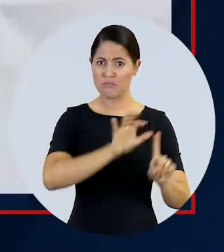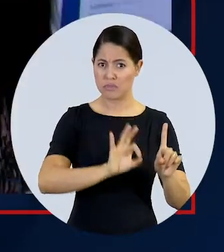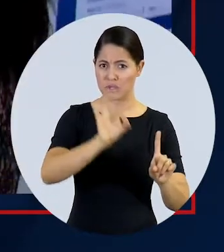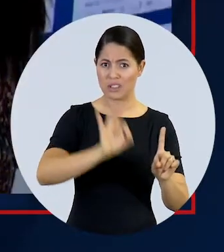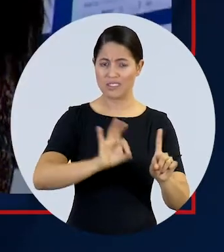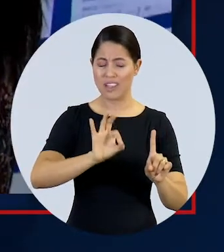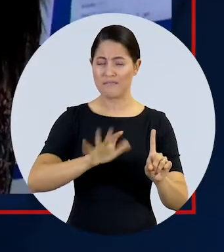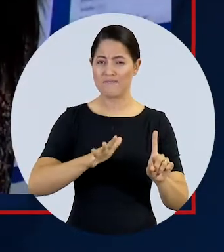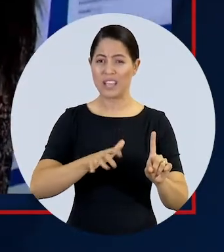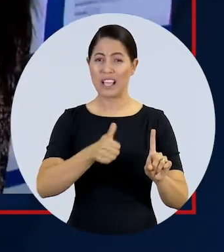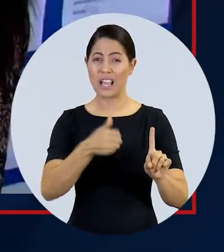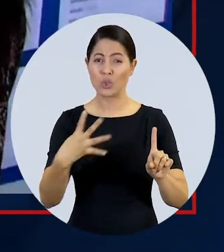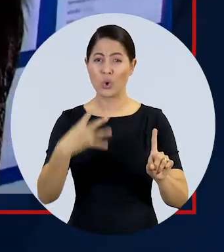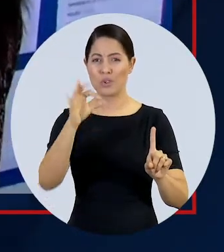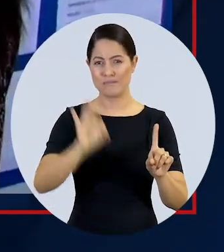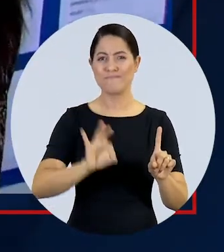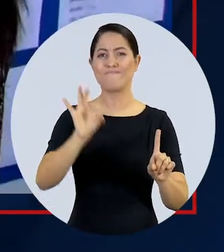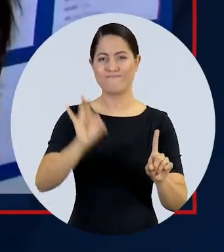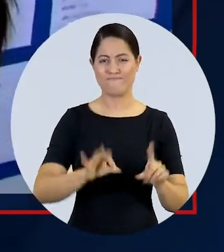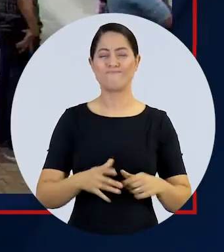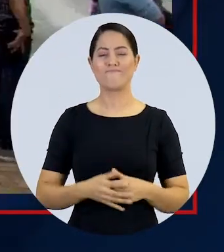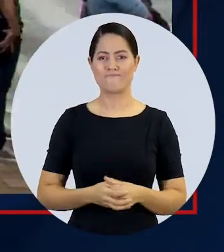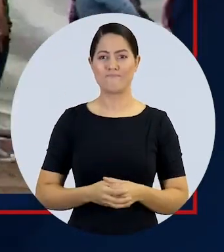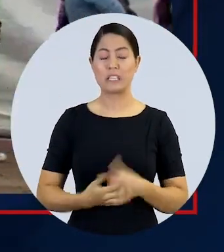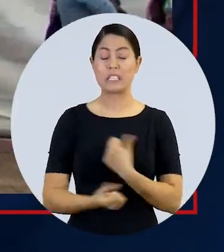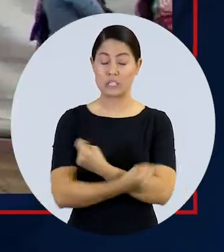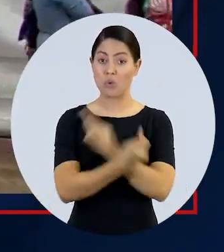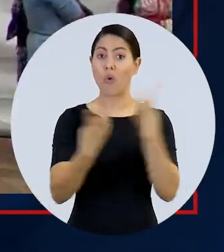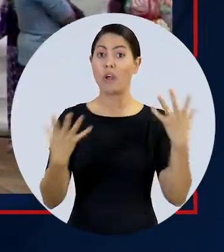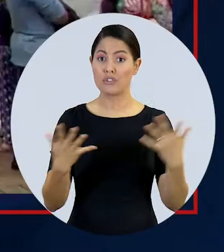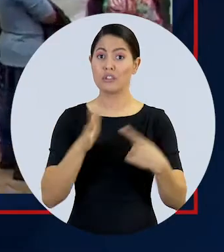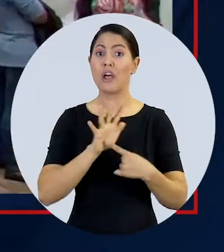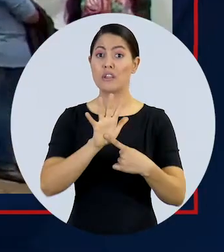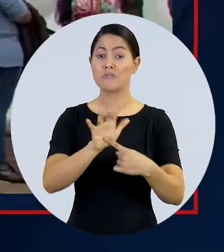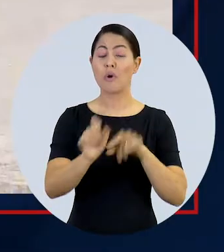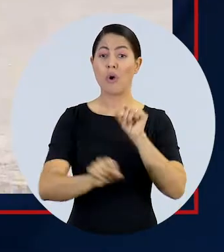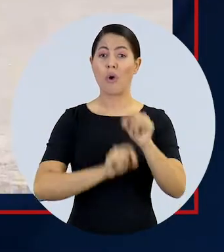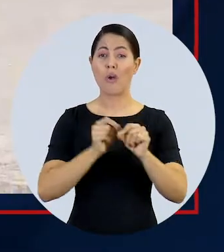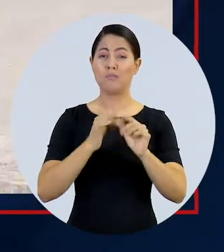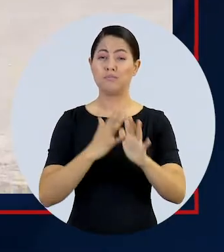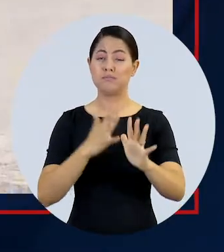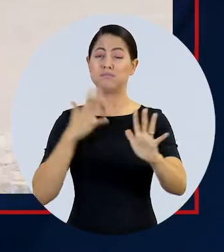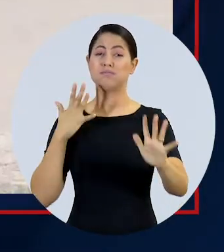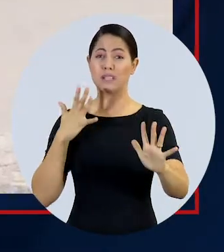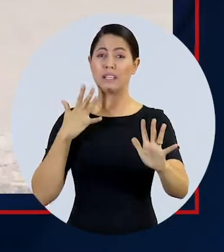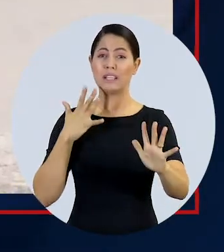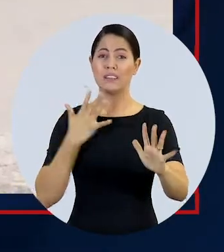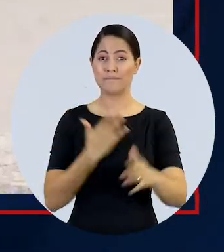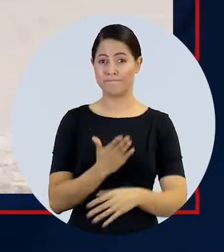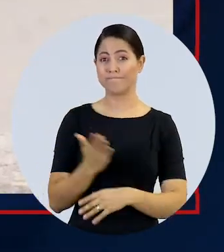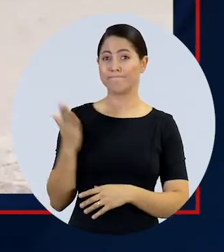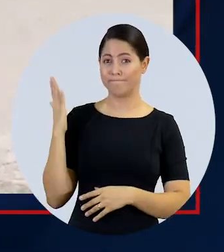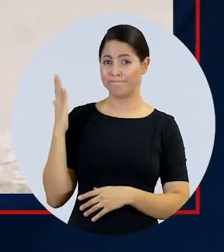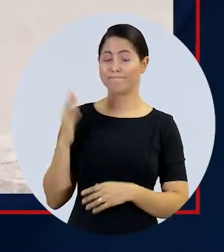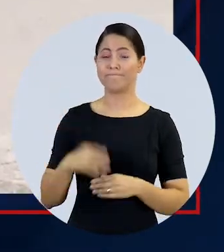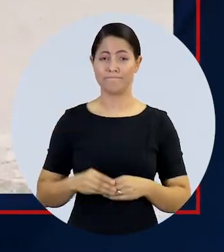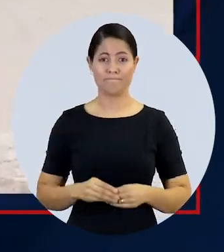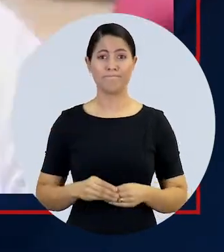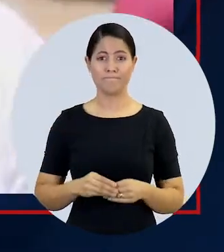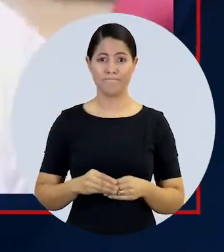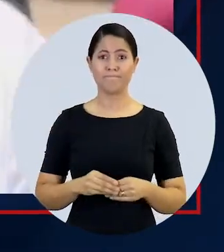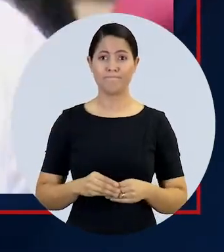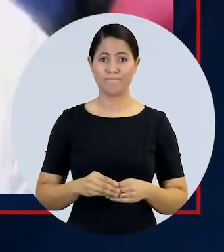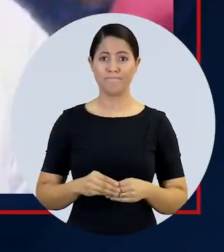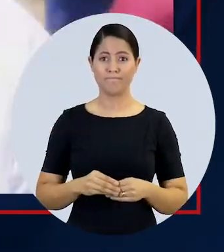sociedade chega a 14%. Esses números se refletem em filas de emprego como essa. Eu estou